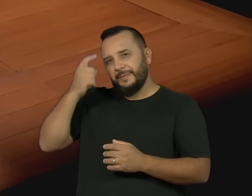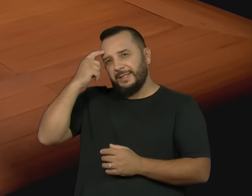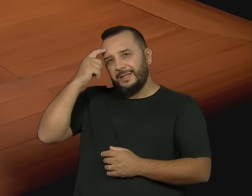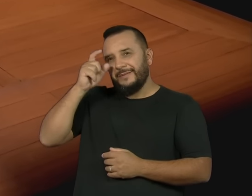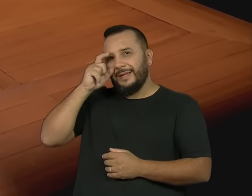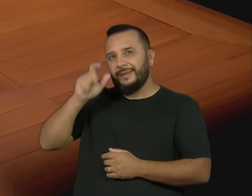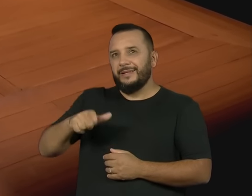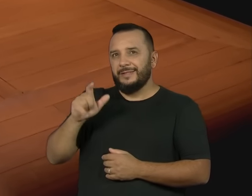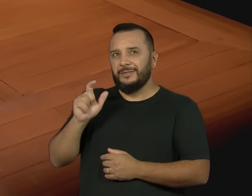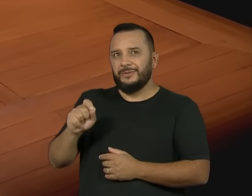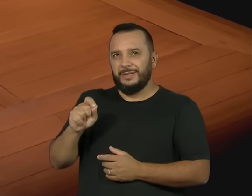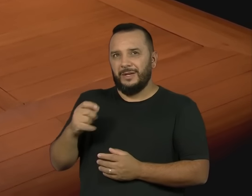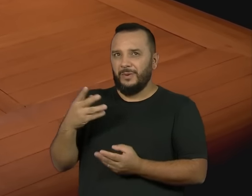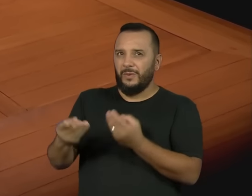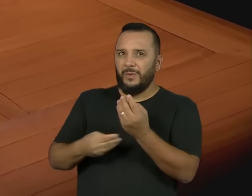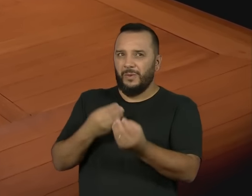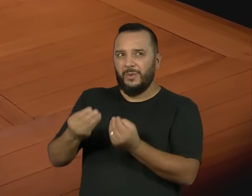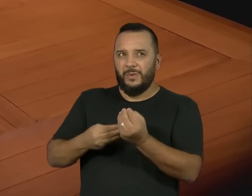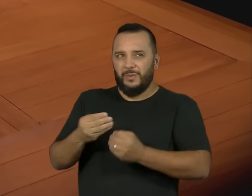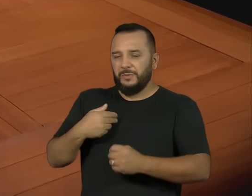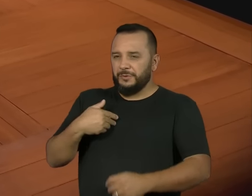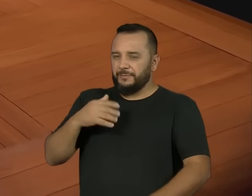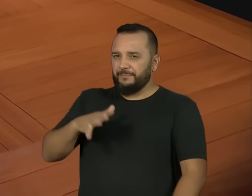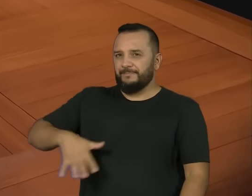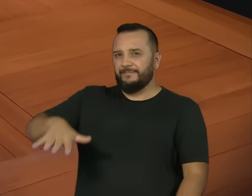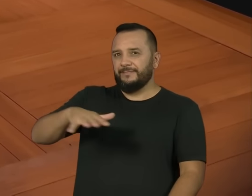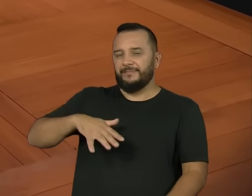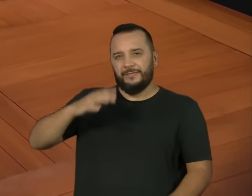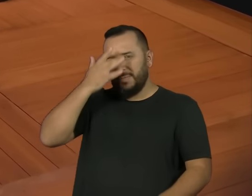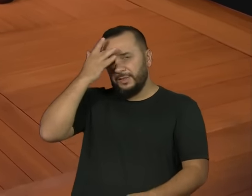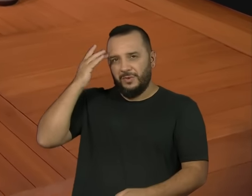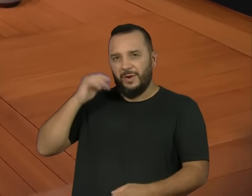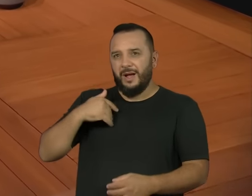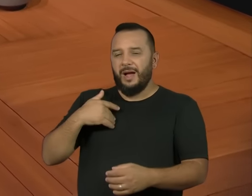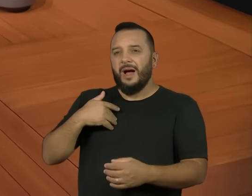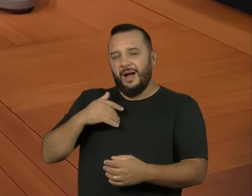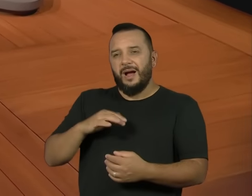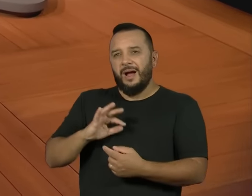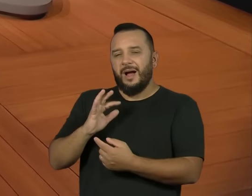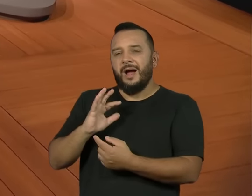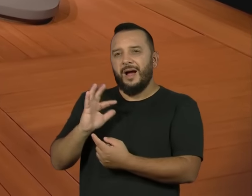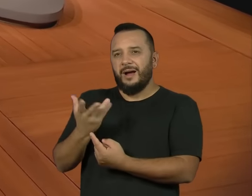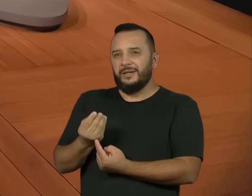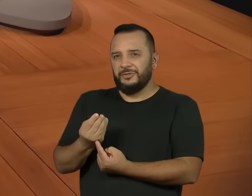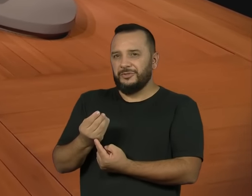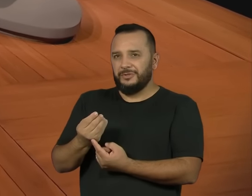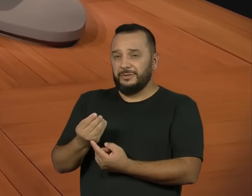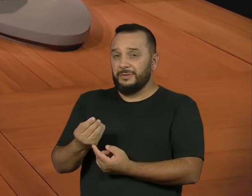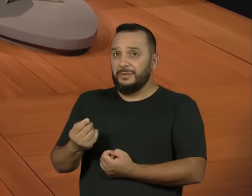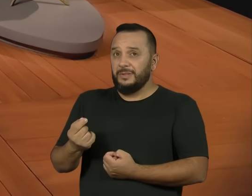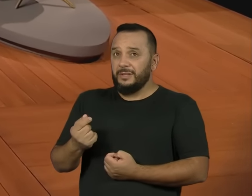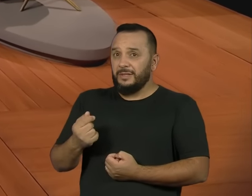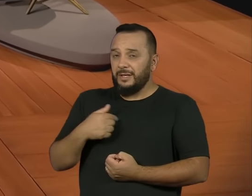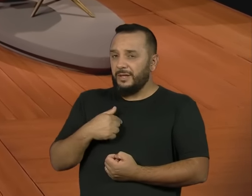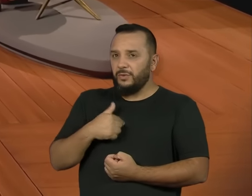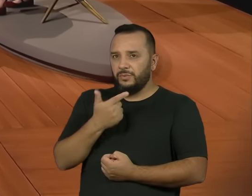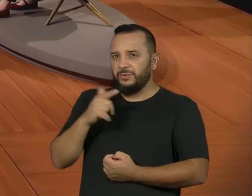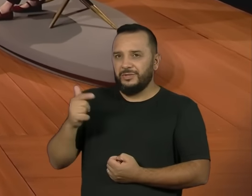o conjunto de artistas que eu não tinha acesso, assim, tão íntimo,